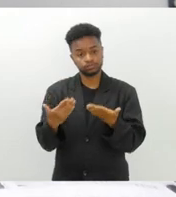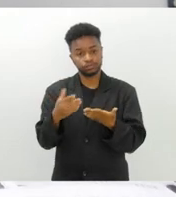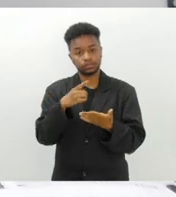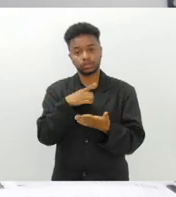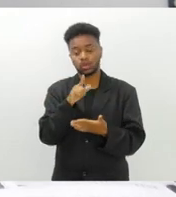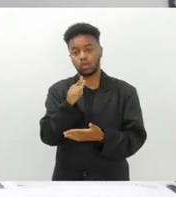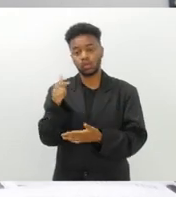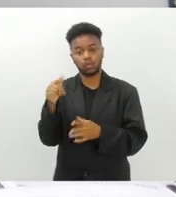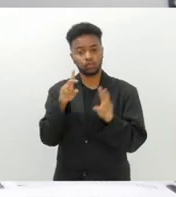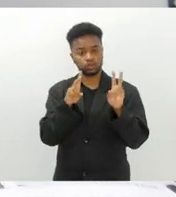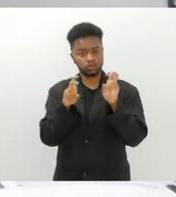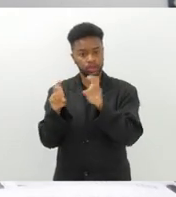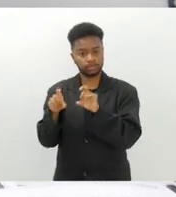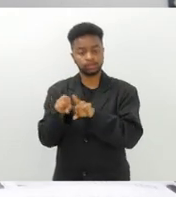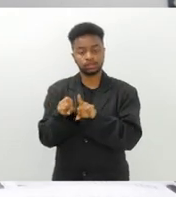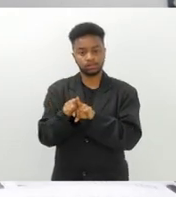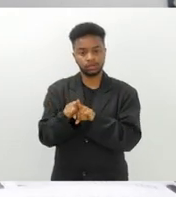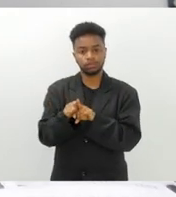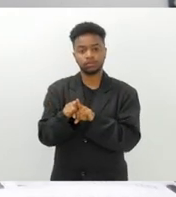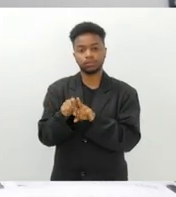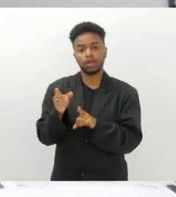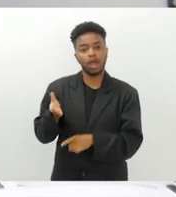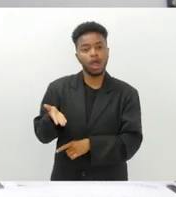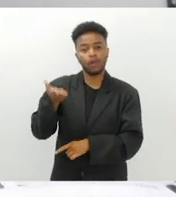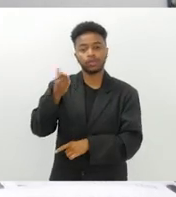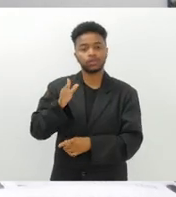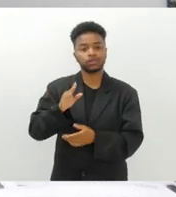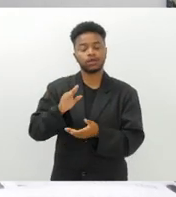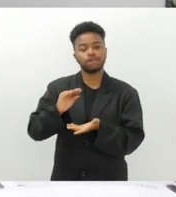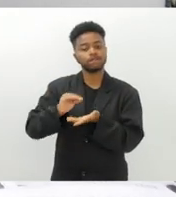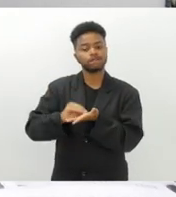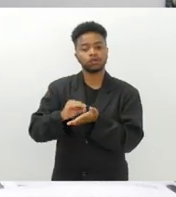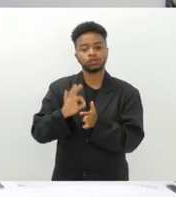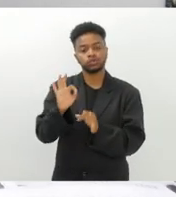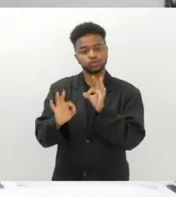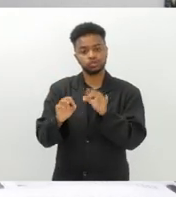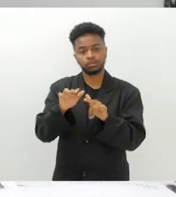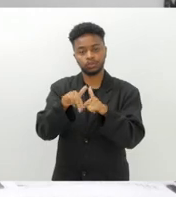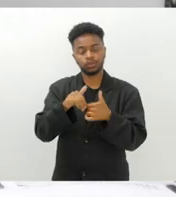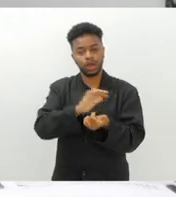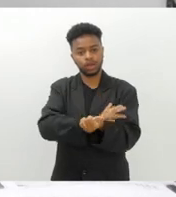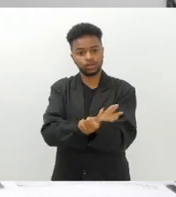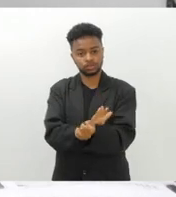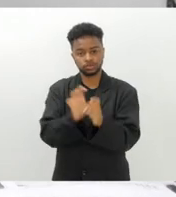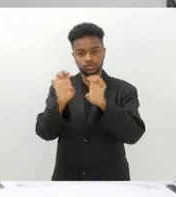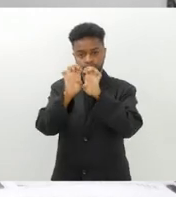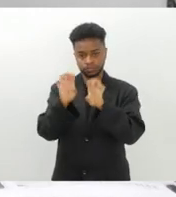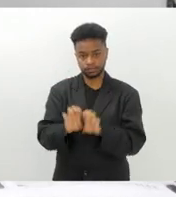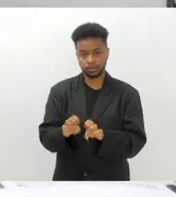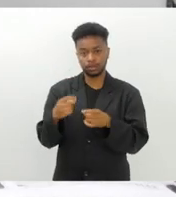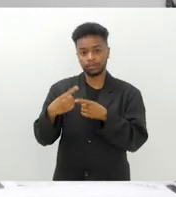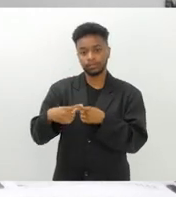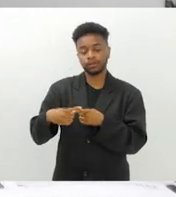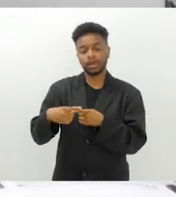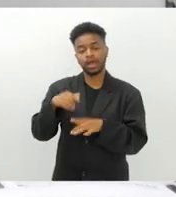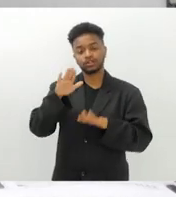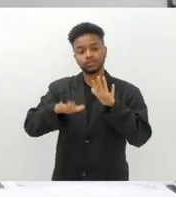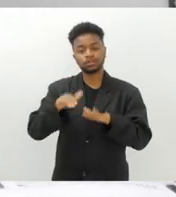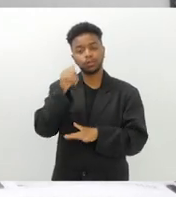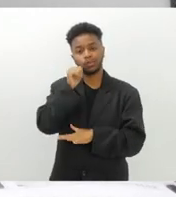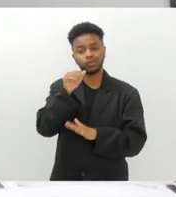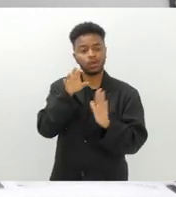caso para aumentar as injustiças do racismo estrutural. Né? Uma senhora era